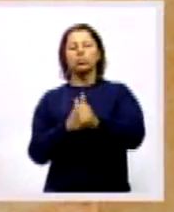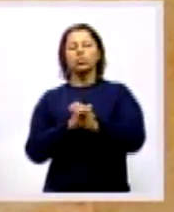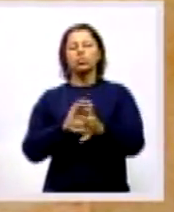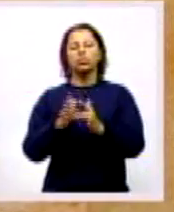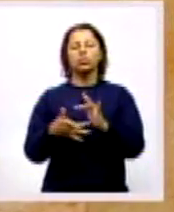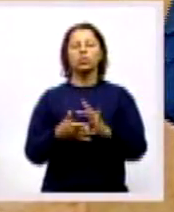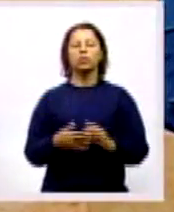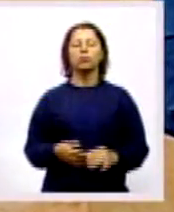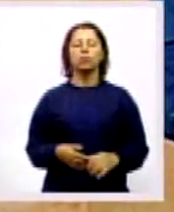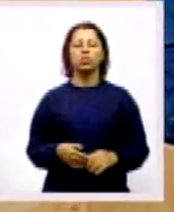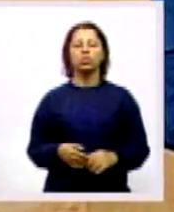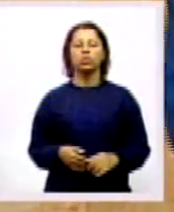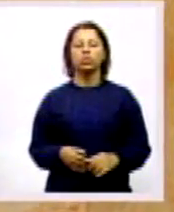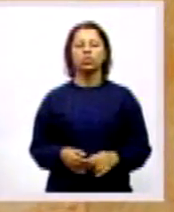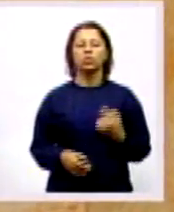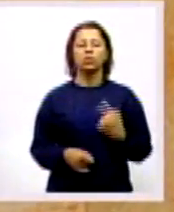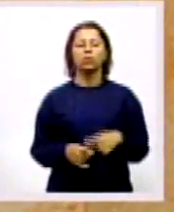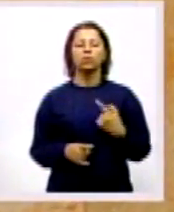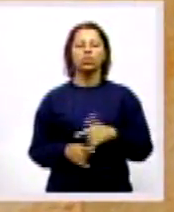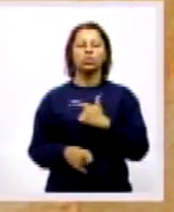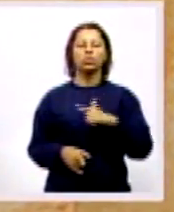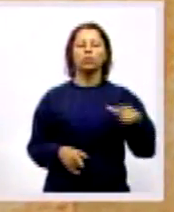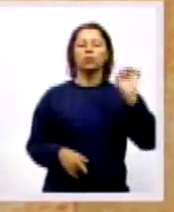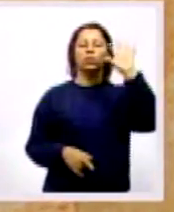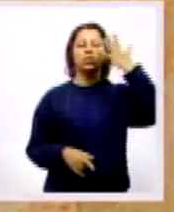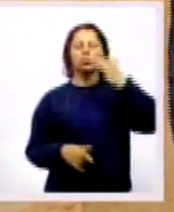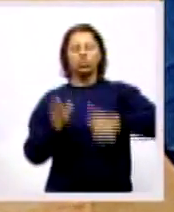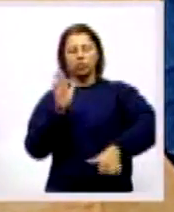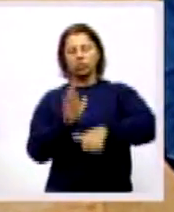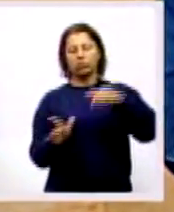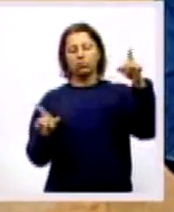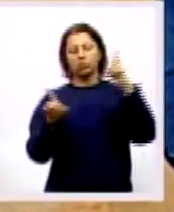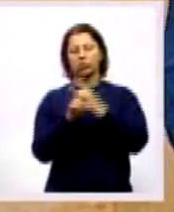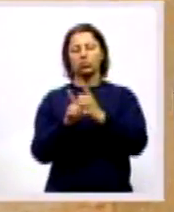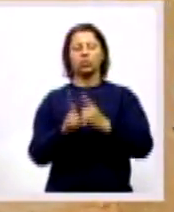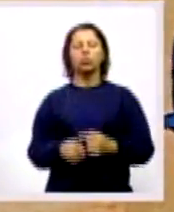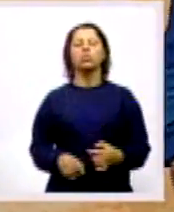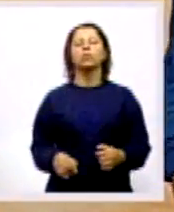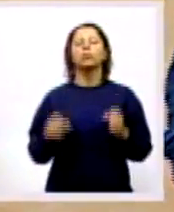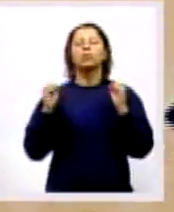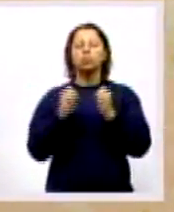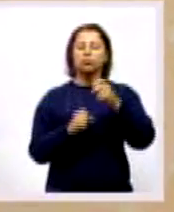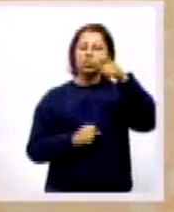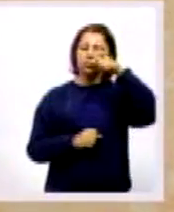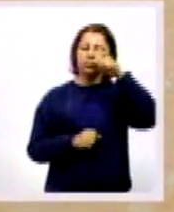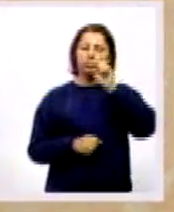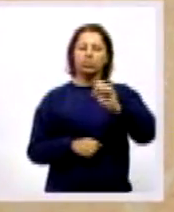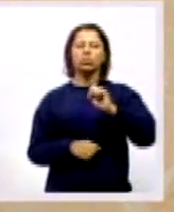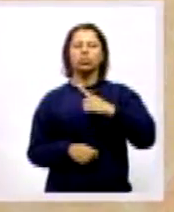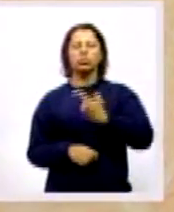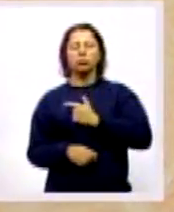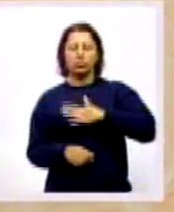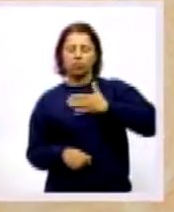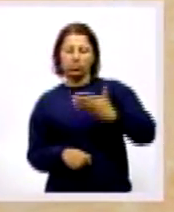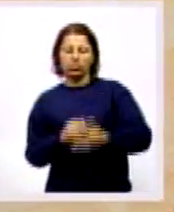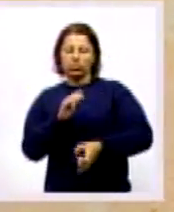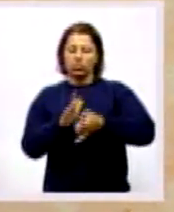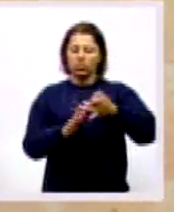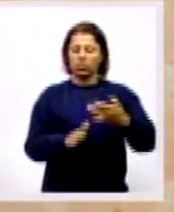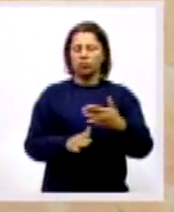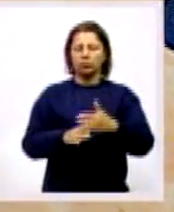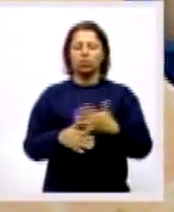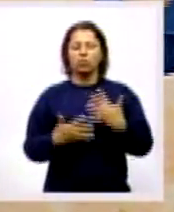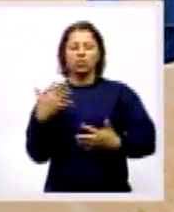chance com ele, porque não teria nem acontecido o primeiro encontro. Pode observar que o nosso preconceito, muitas vezes,